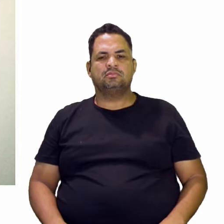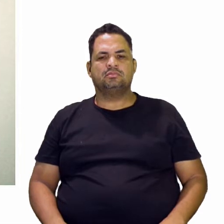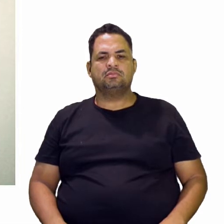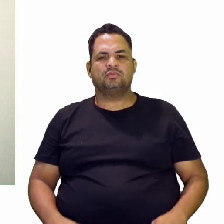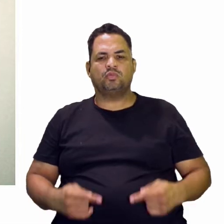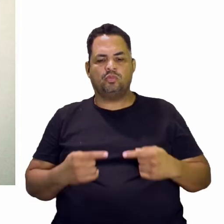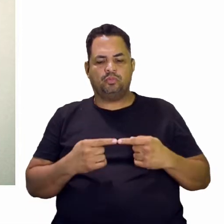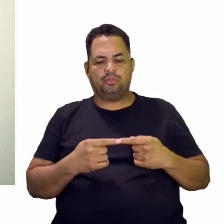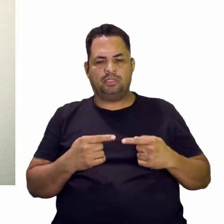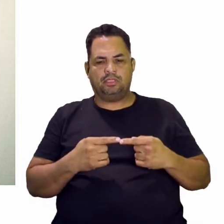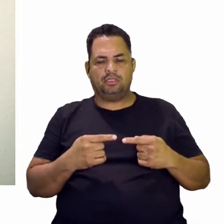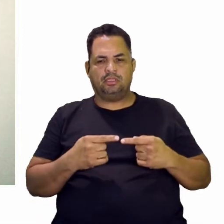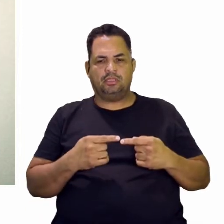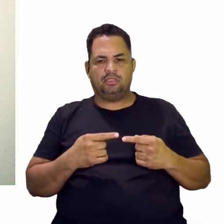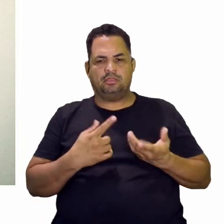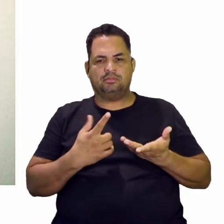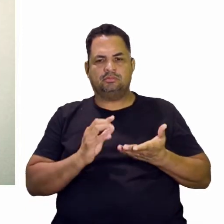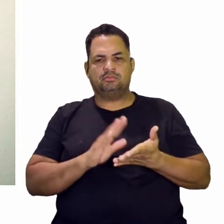Afinidade